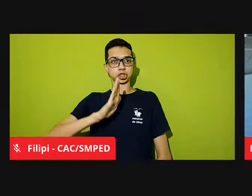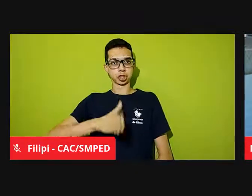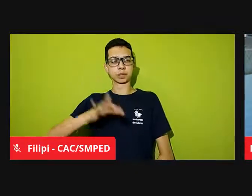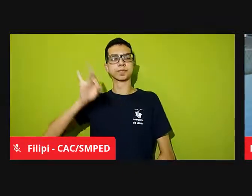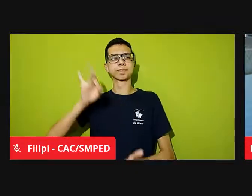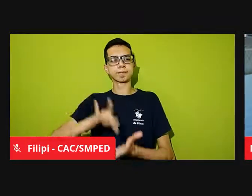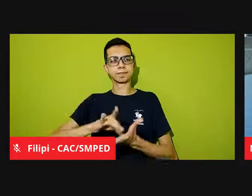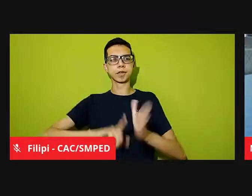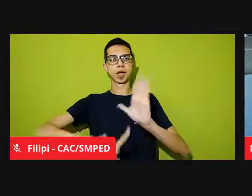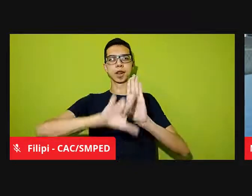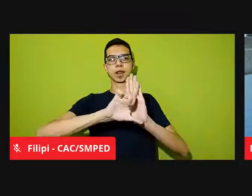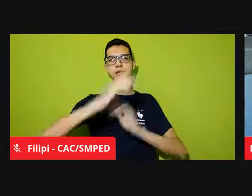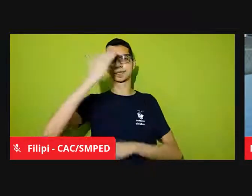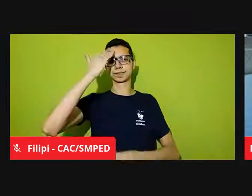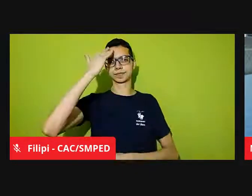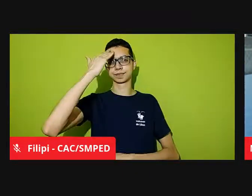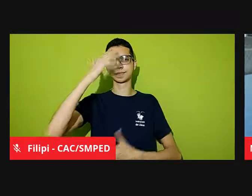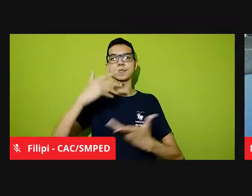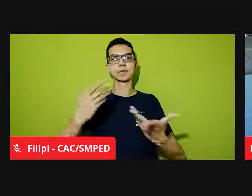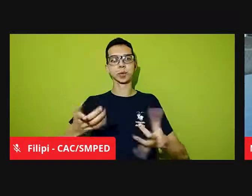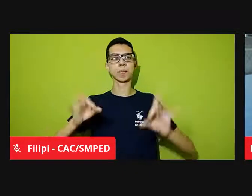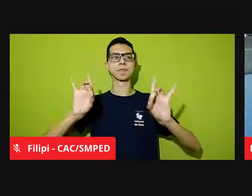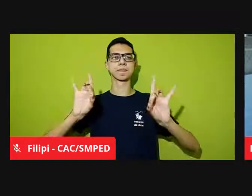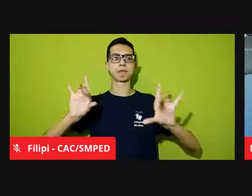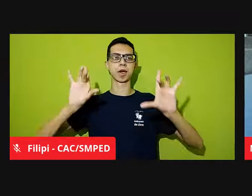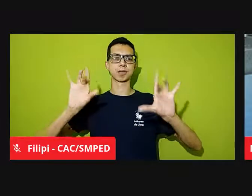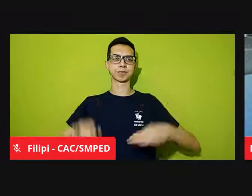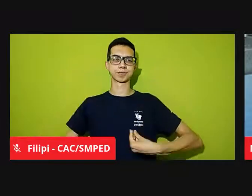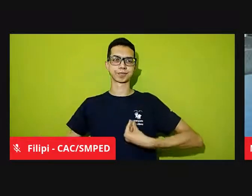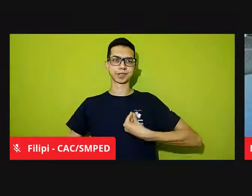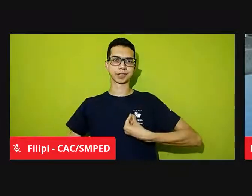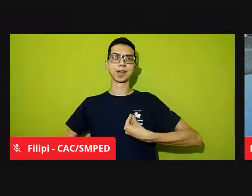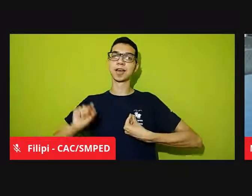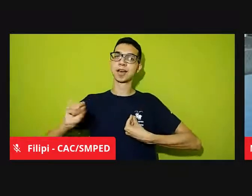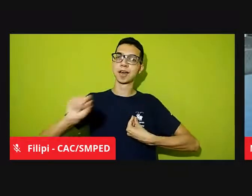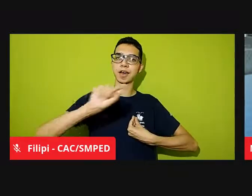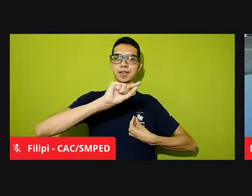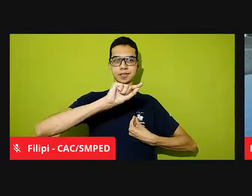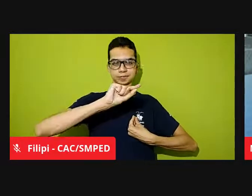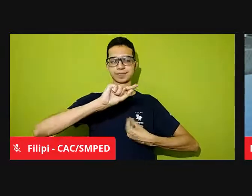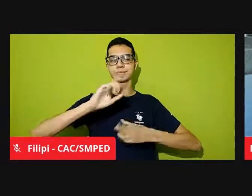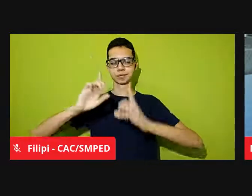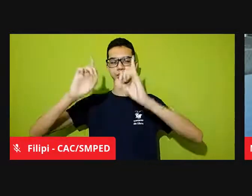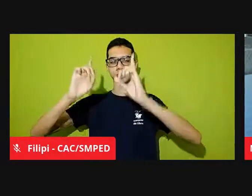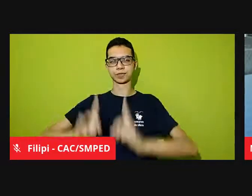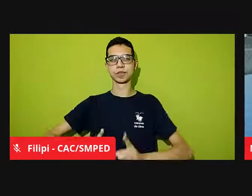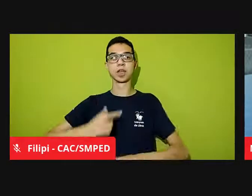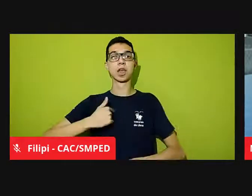na legislação aconteça de fato na vida das pessoas com deficiência.